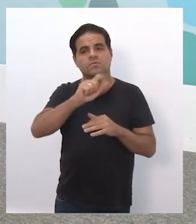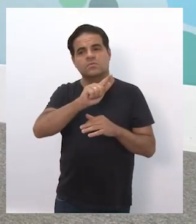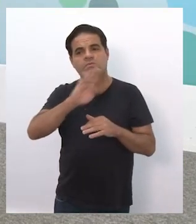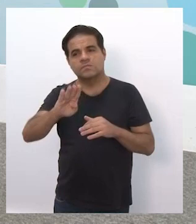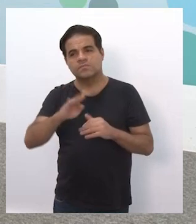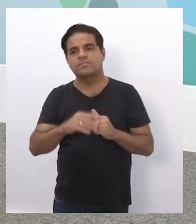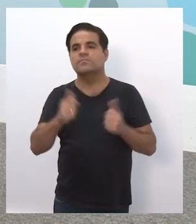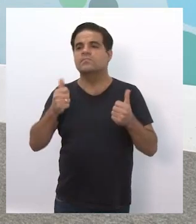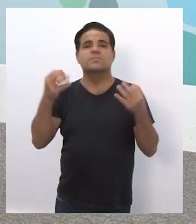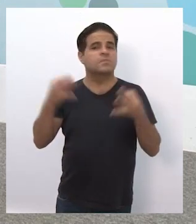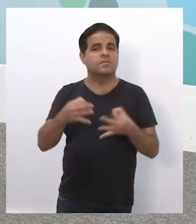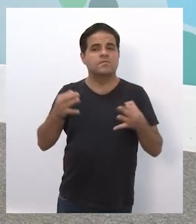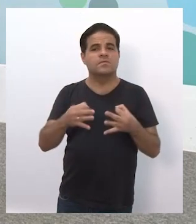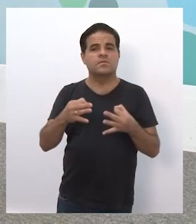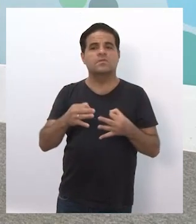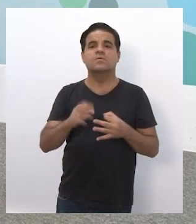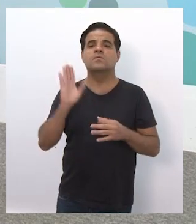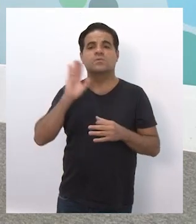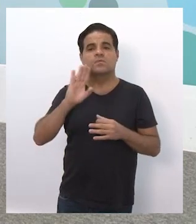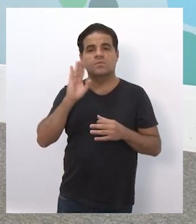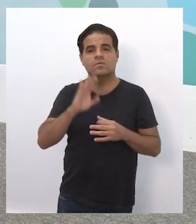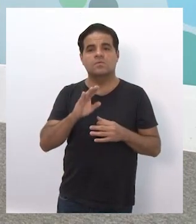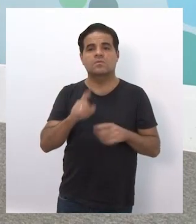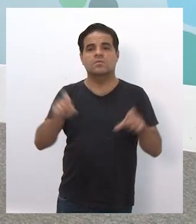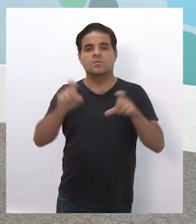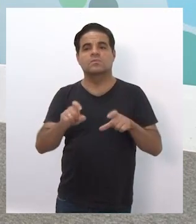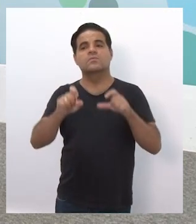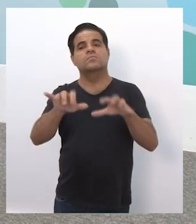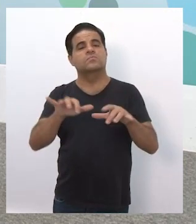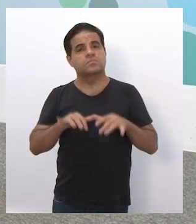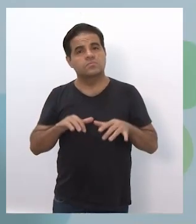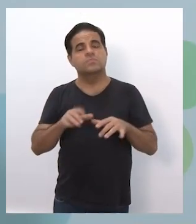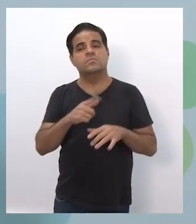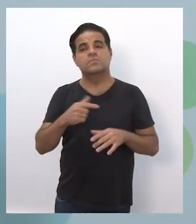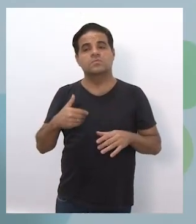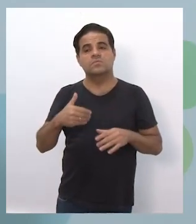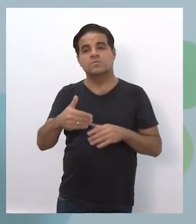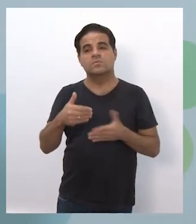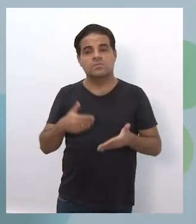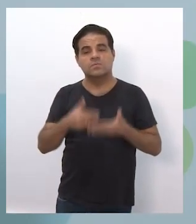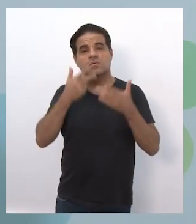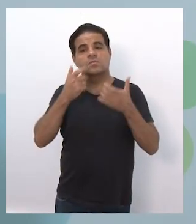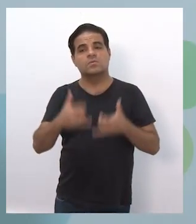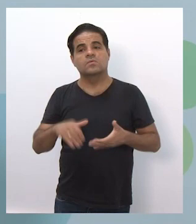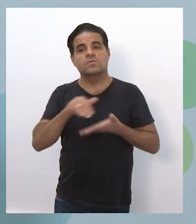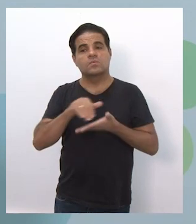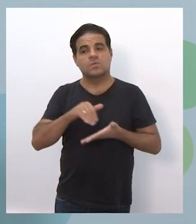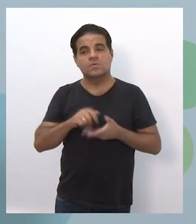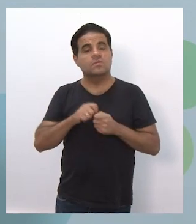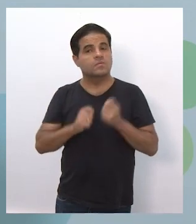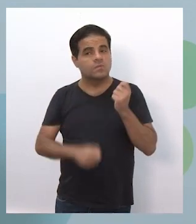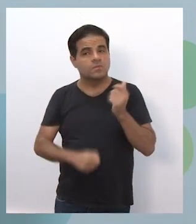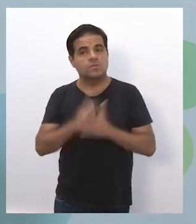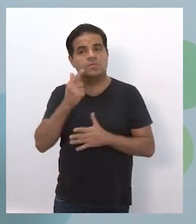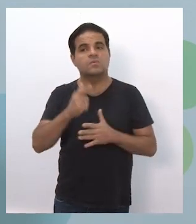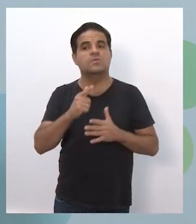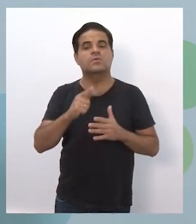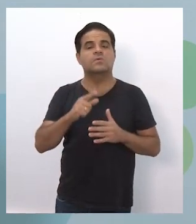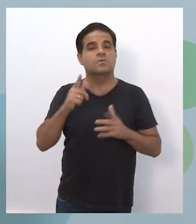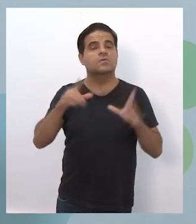mínimo. Perfeito, fica legal o computador, né? E a gente está até em cima do que a secretaria fez a compra, né, Rodrigo? Foi